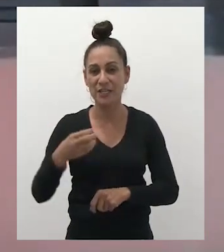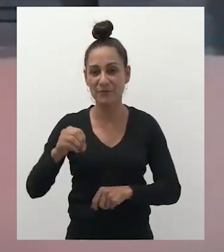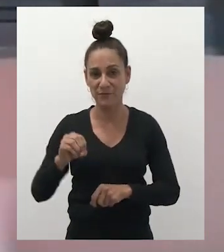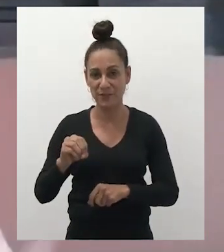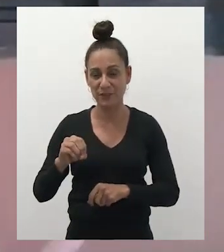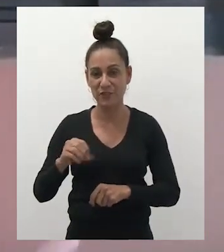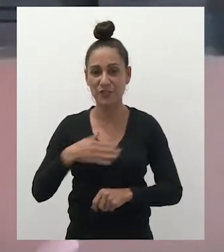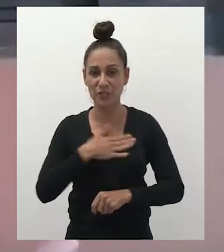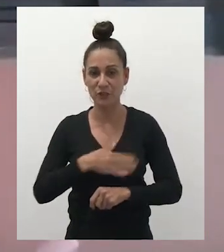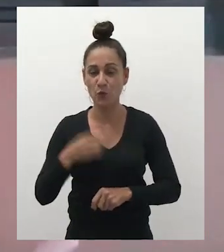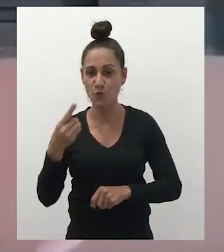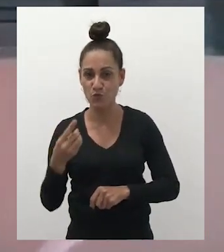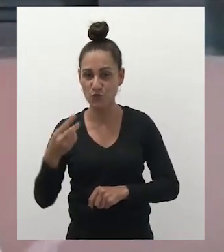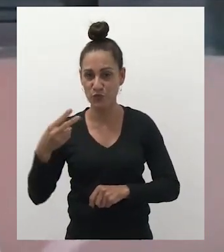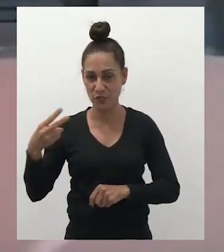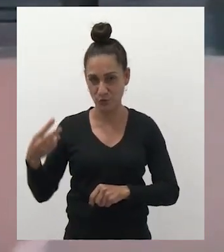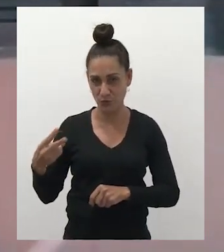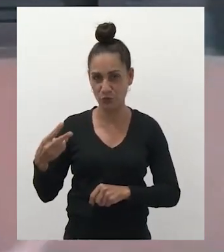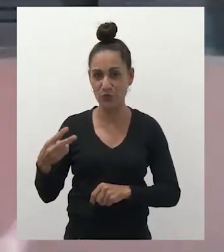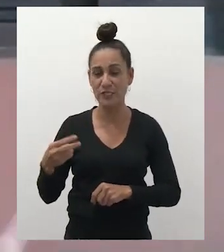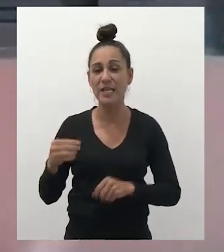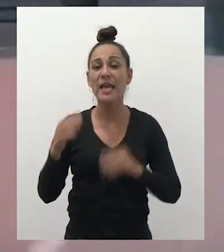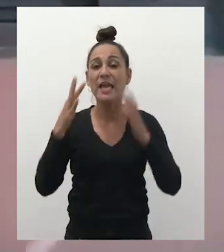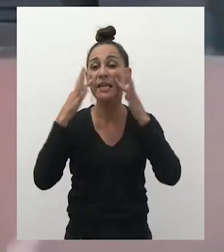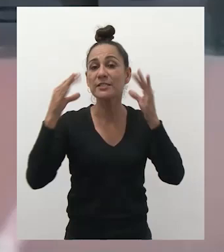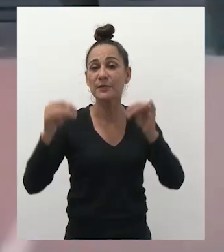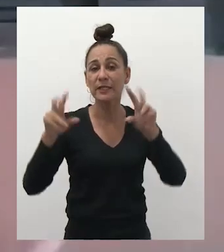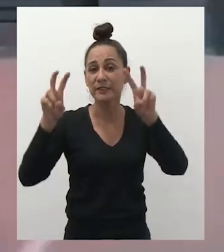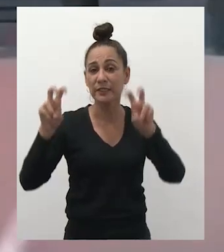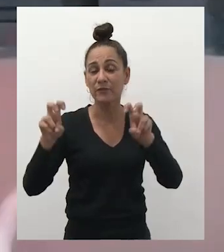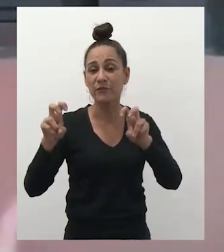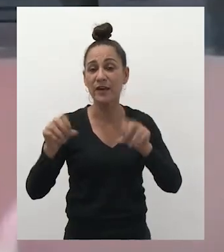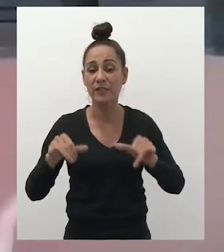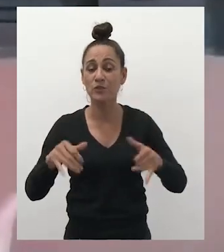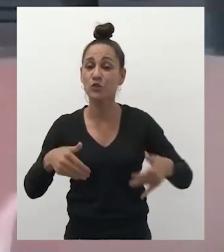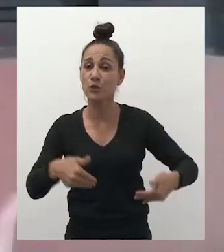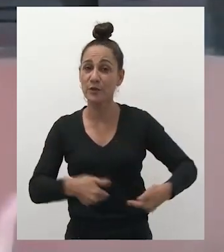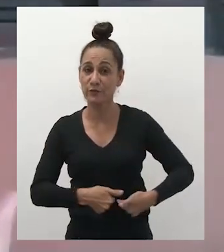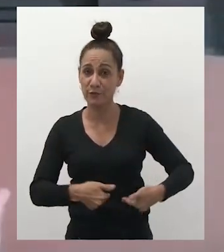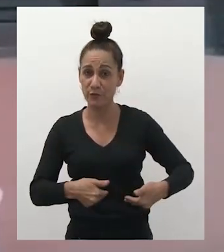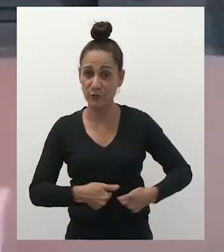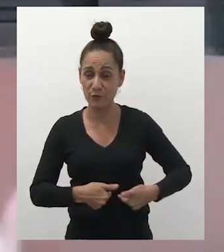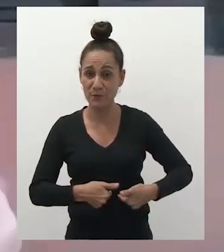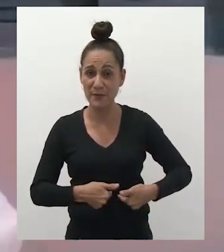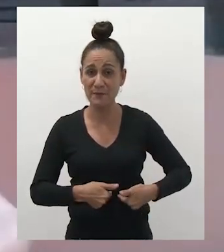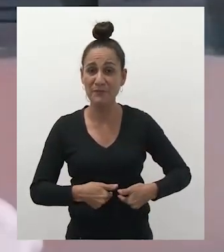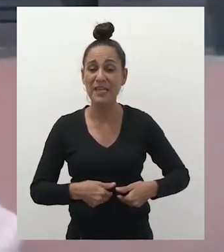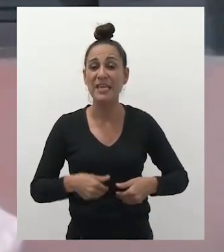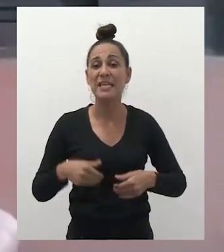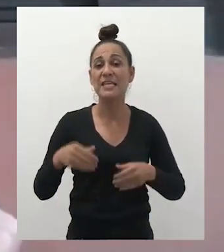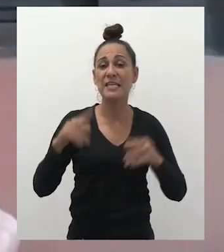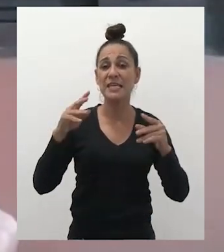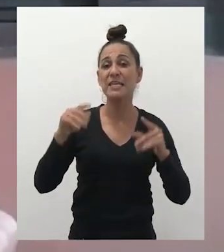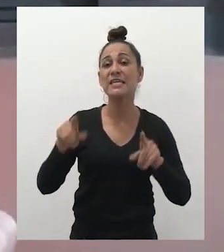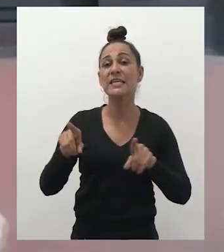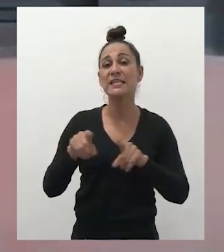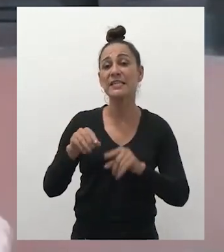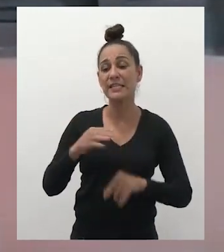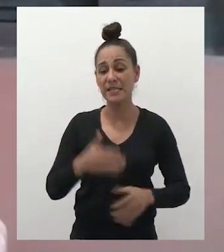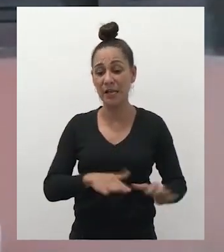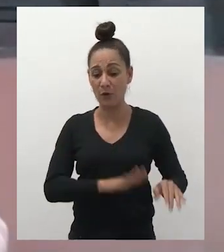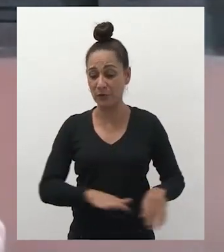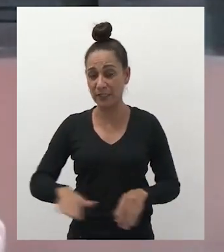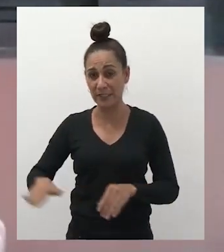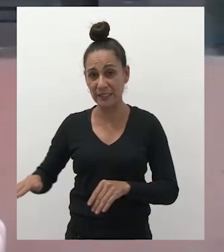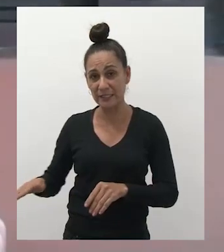ODS 1 e 2, falando sobre fome e desnutrição na primeira infância. E dia 27 de agosto,